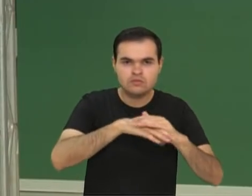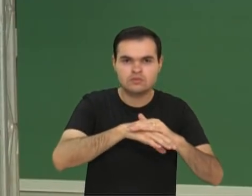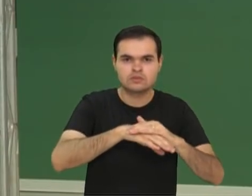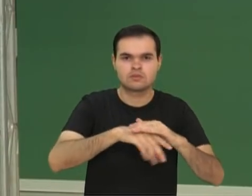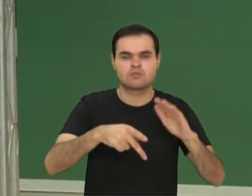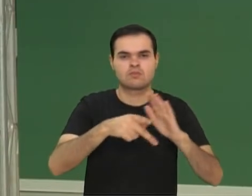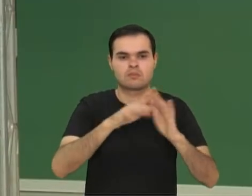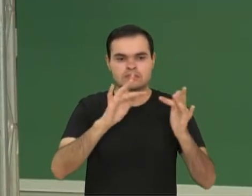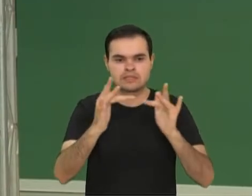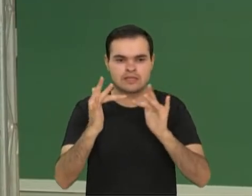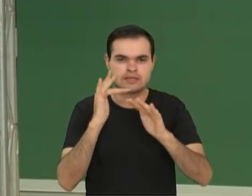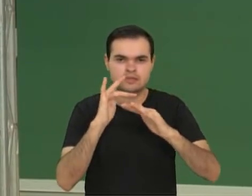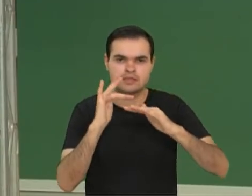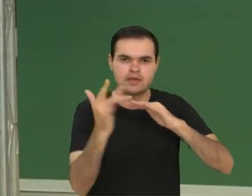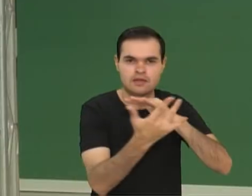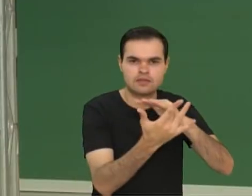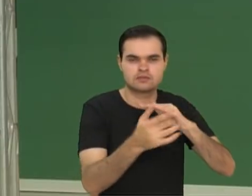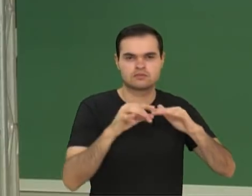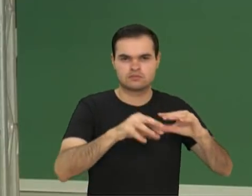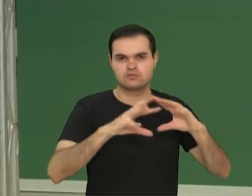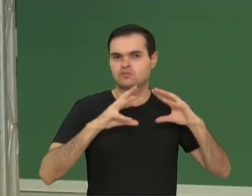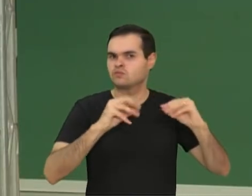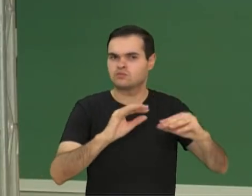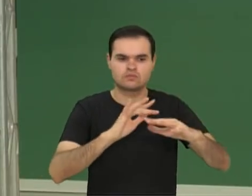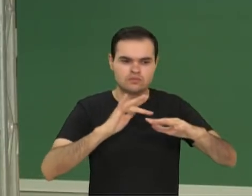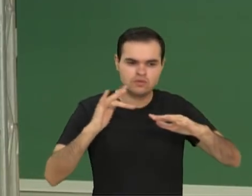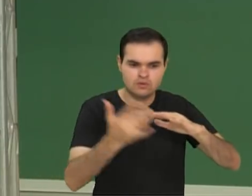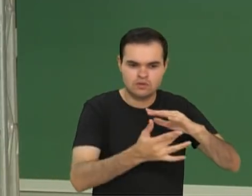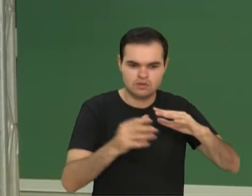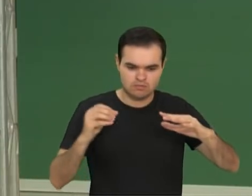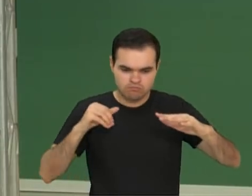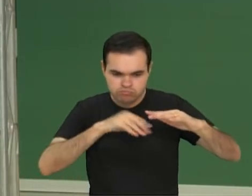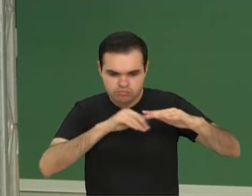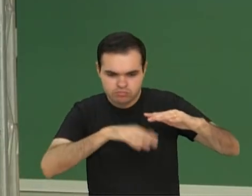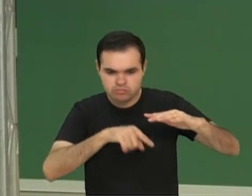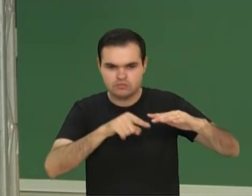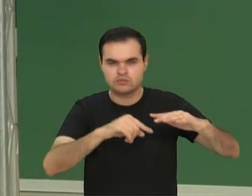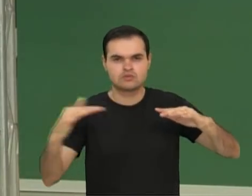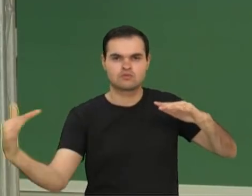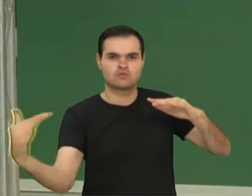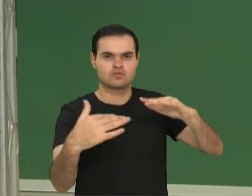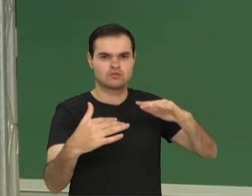há como escapar. Uma vez na rede, sempre estará lá de alguma forma.